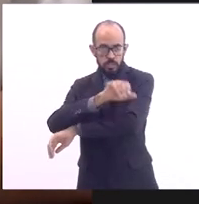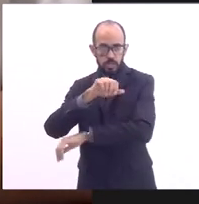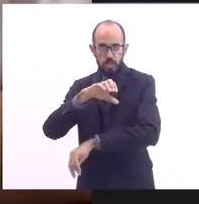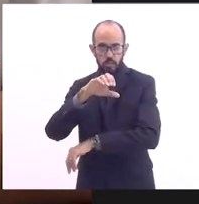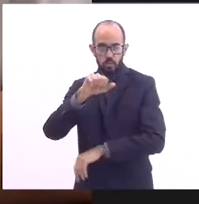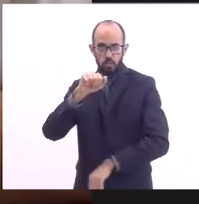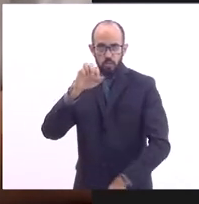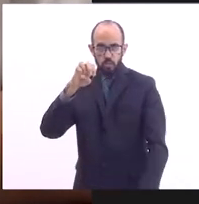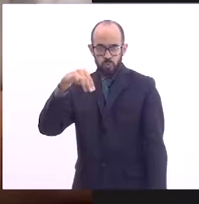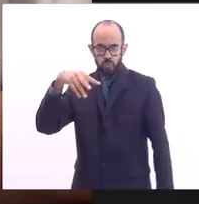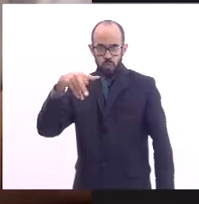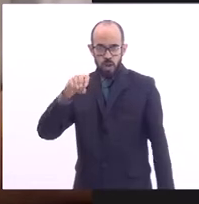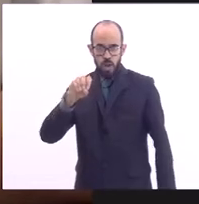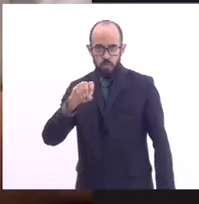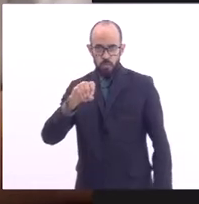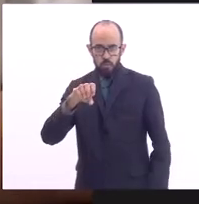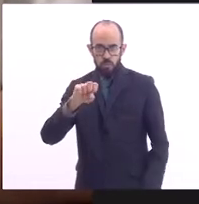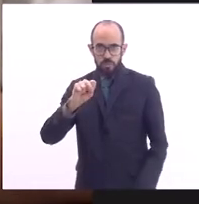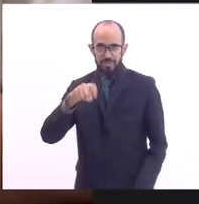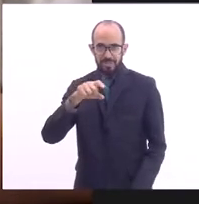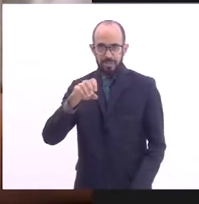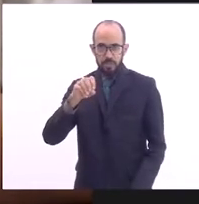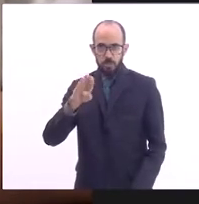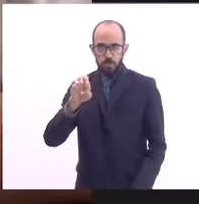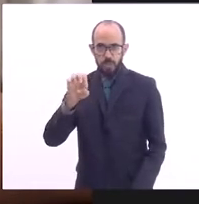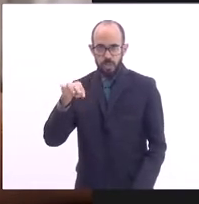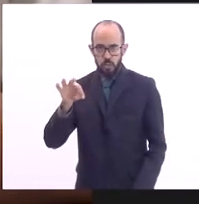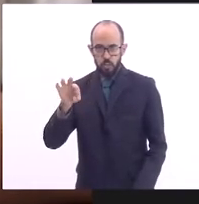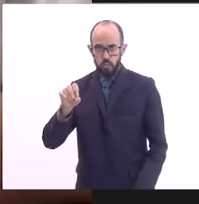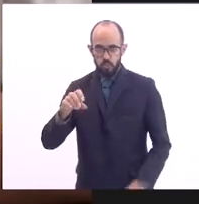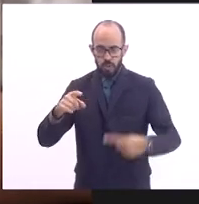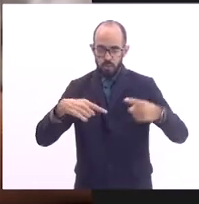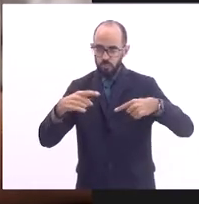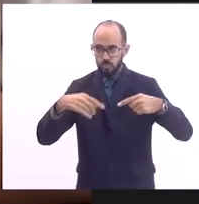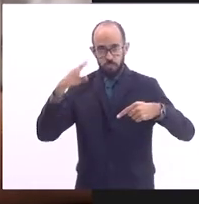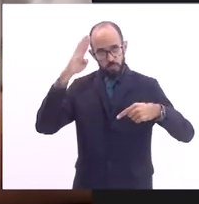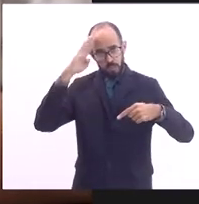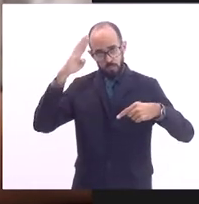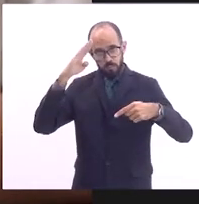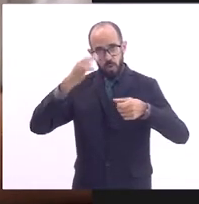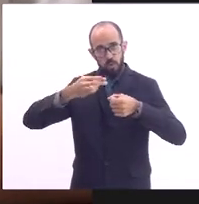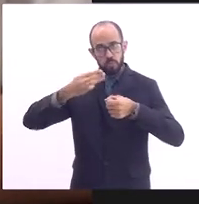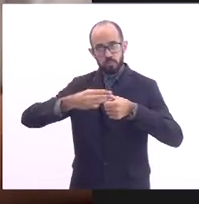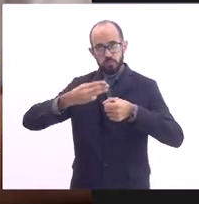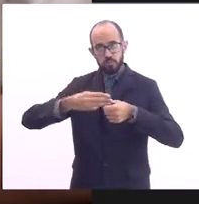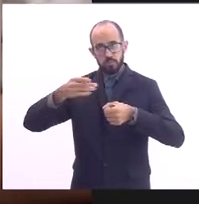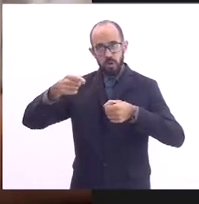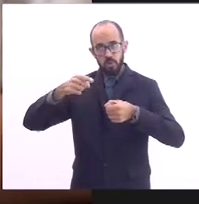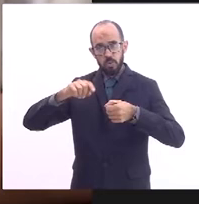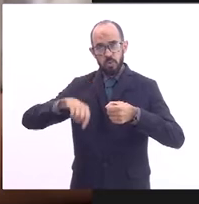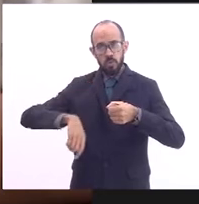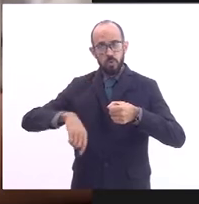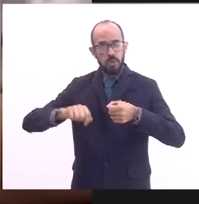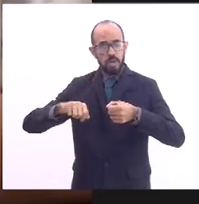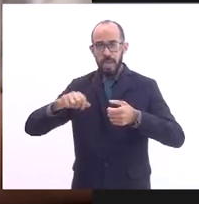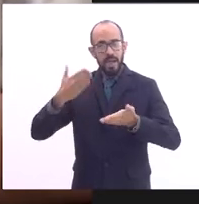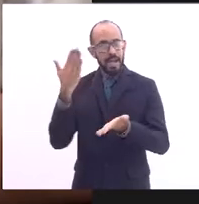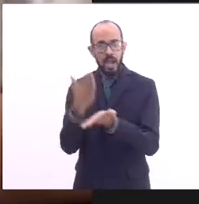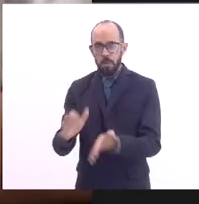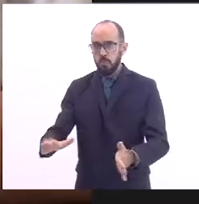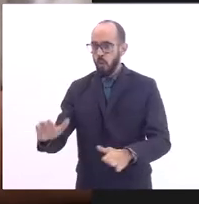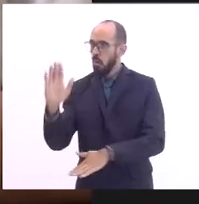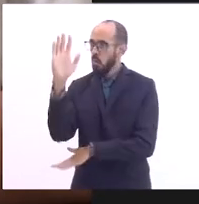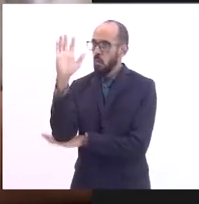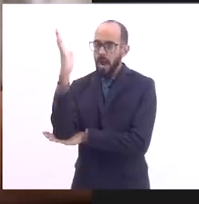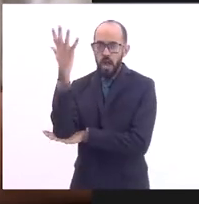que é um maior fluxo da cidade, 100% de poda, deixou arrasada.